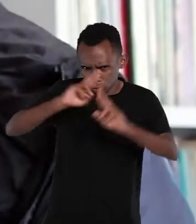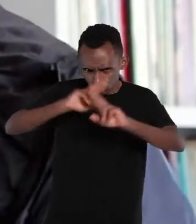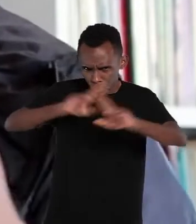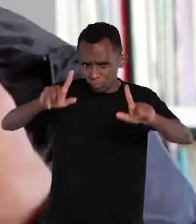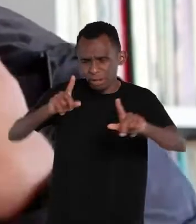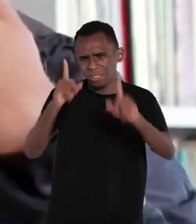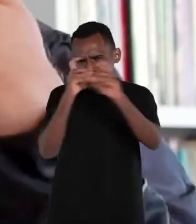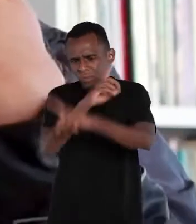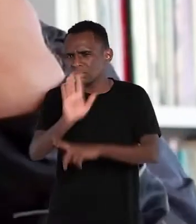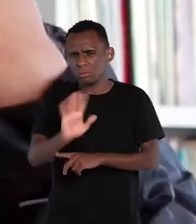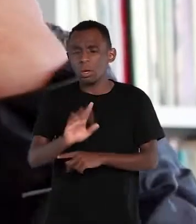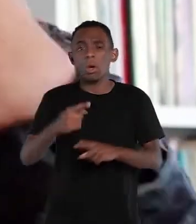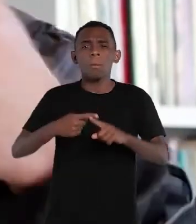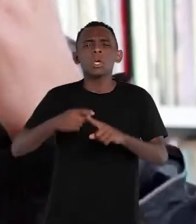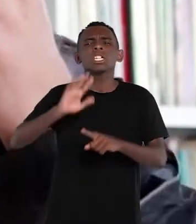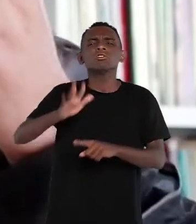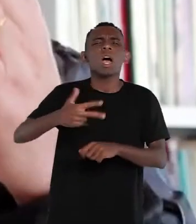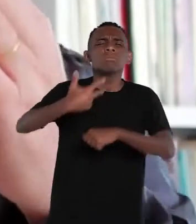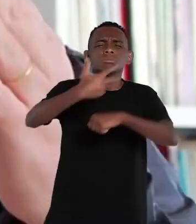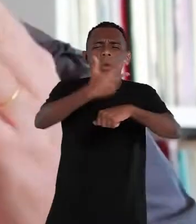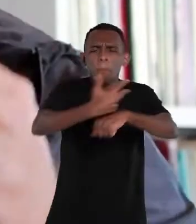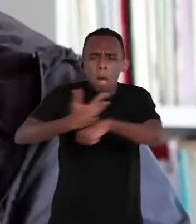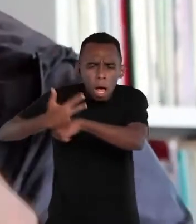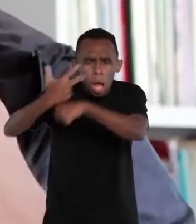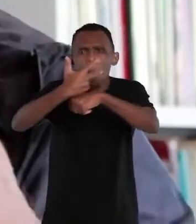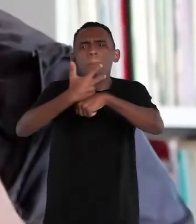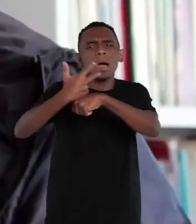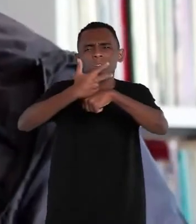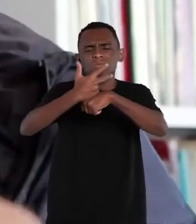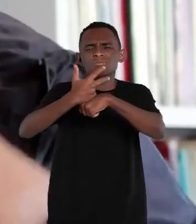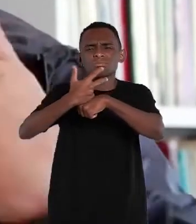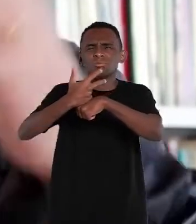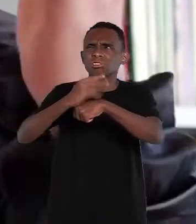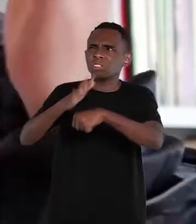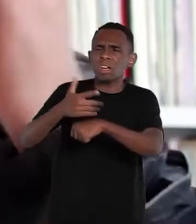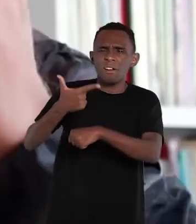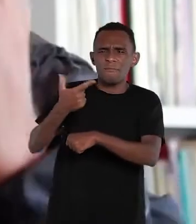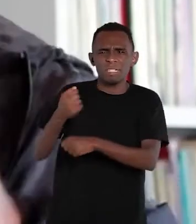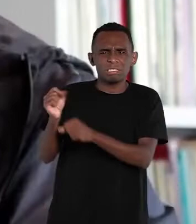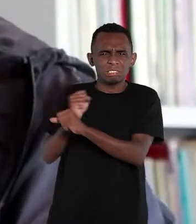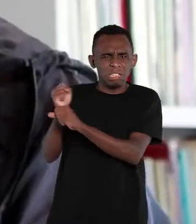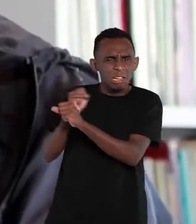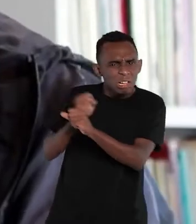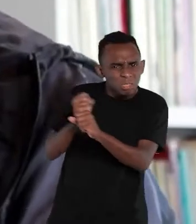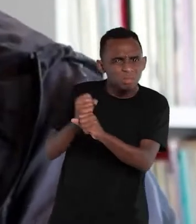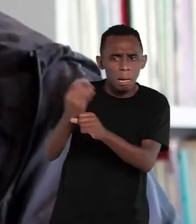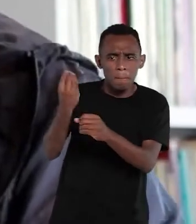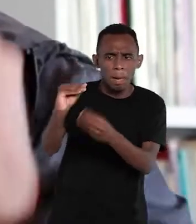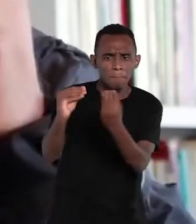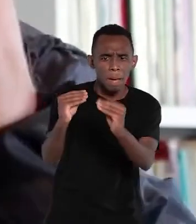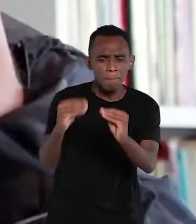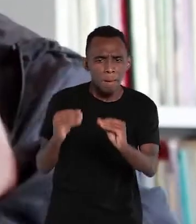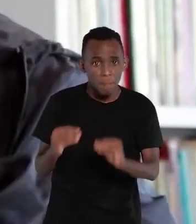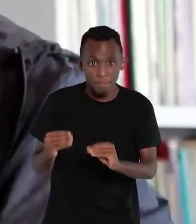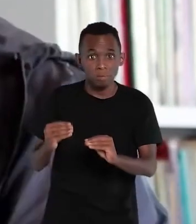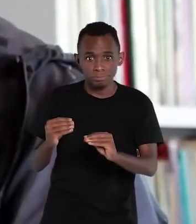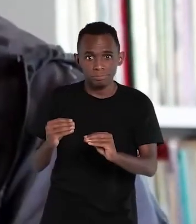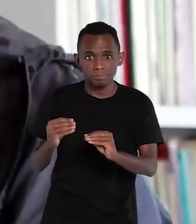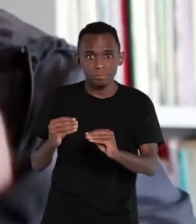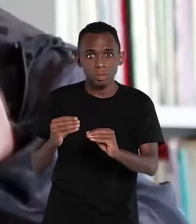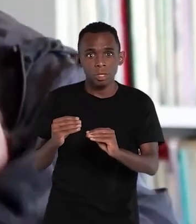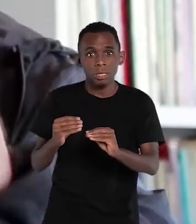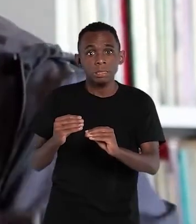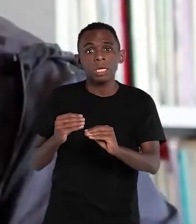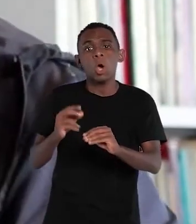de livros e artigos de decoração. Grava os programas do Sempre um Papo há uns 20 anos, mais ou menos, e fica